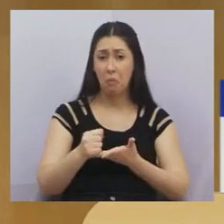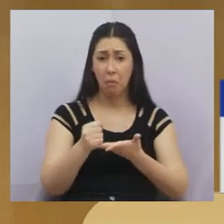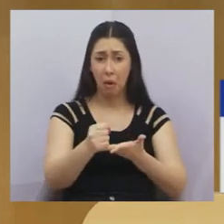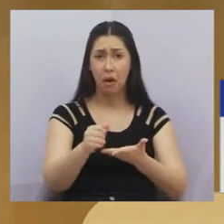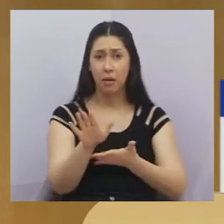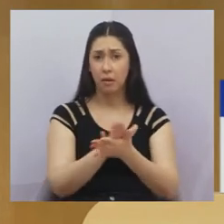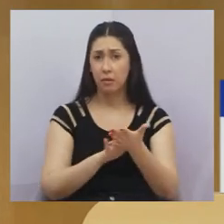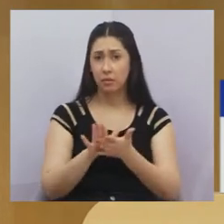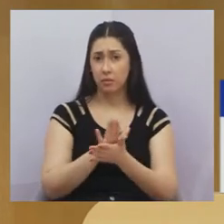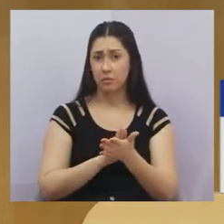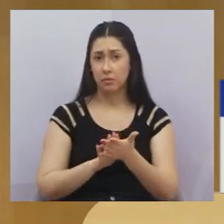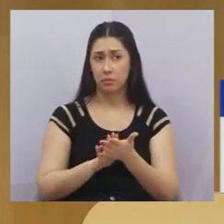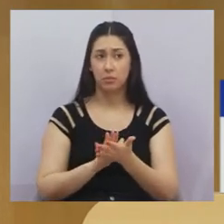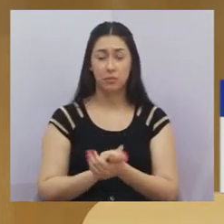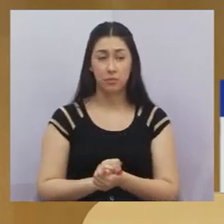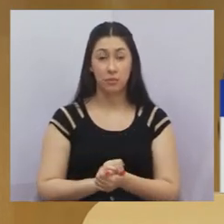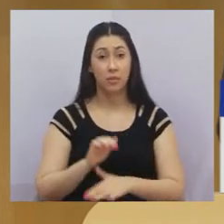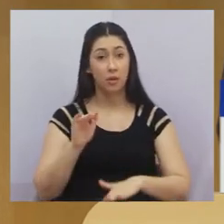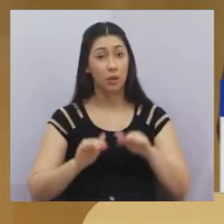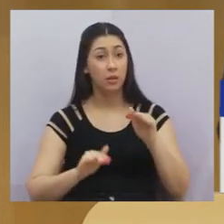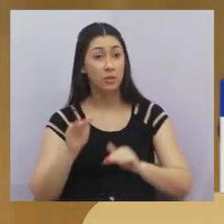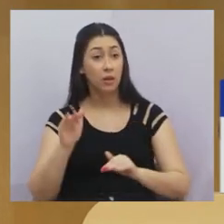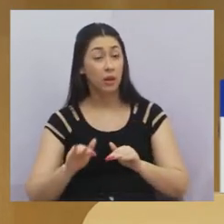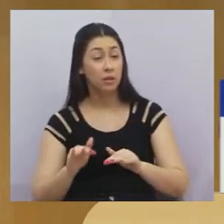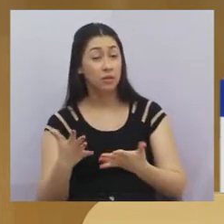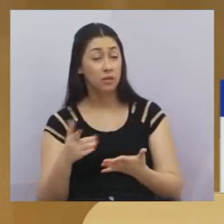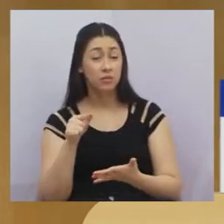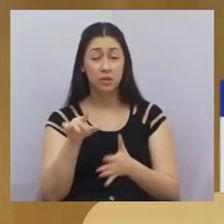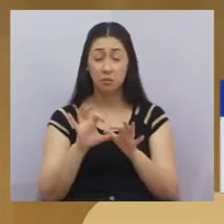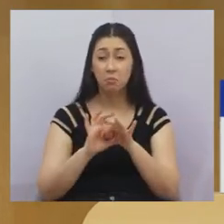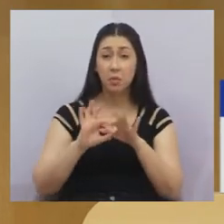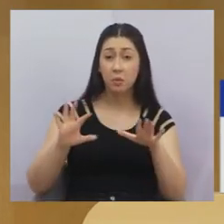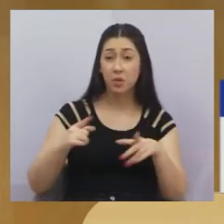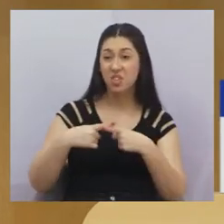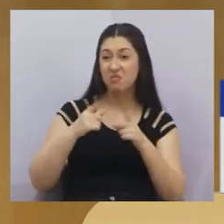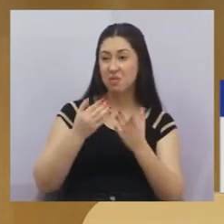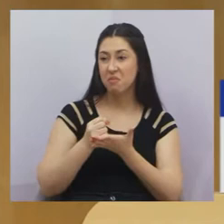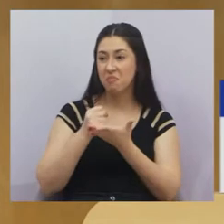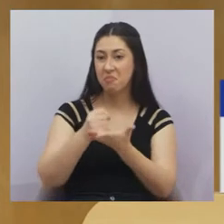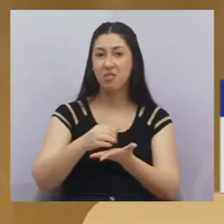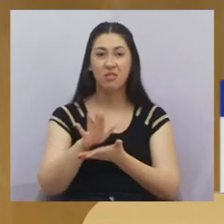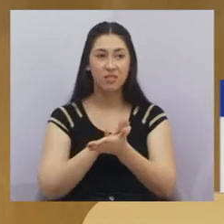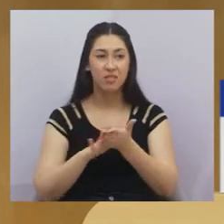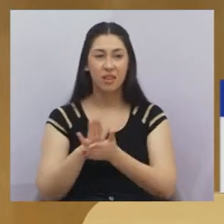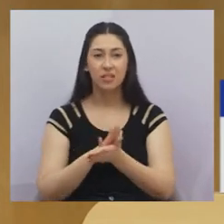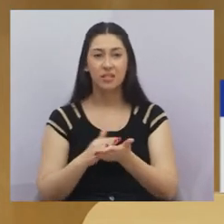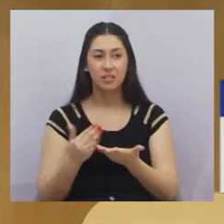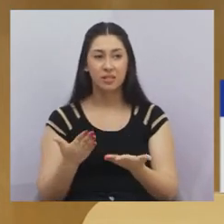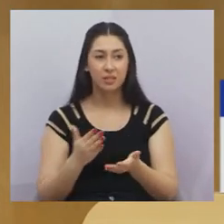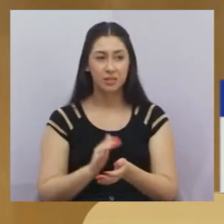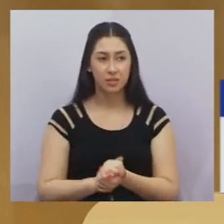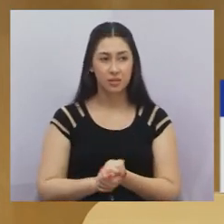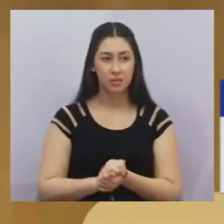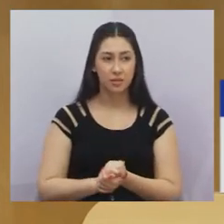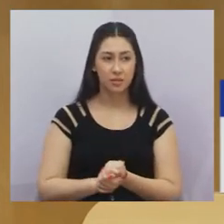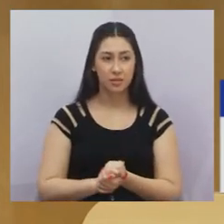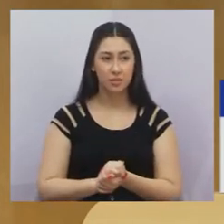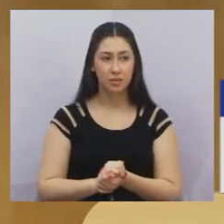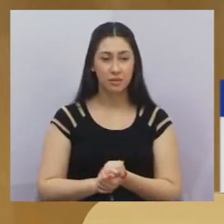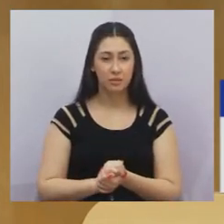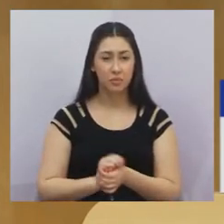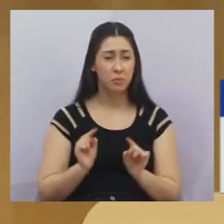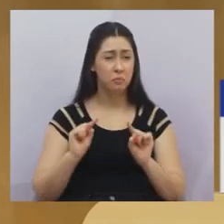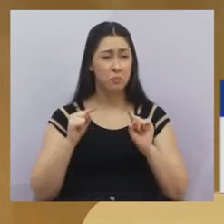insustentável, e às vezes você dá acesso e não dá sustentabilidade, às vezes mais, e isso passa a ser até